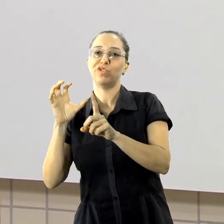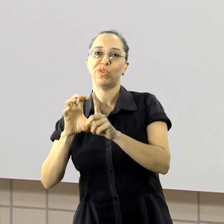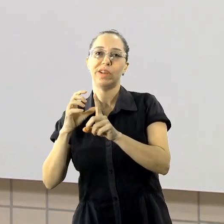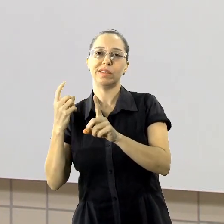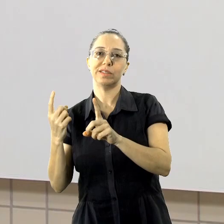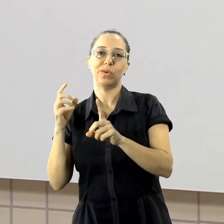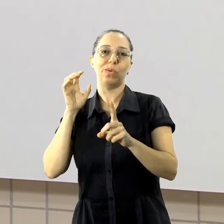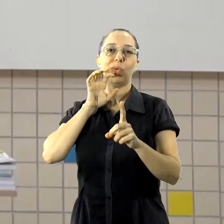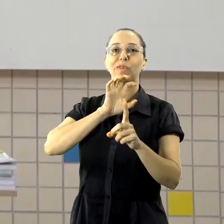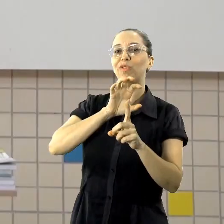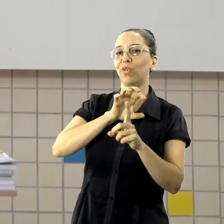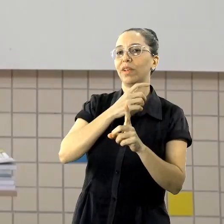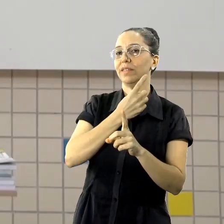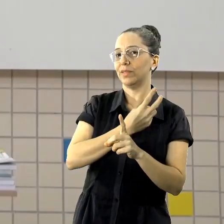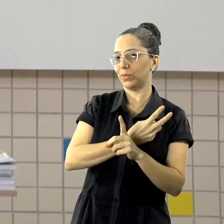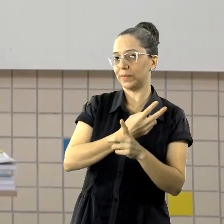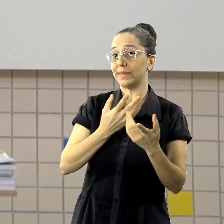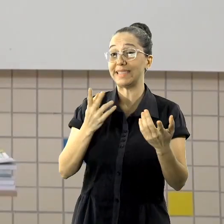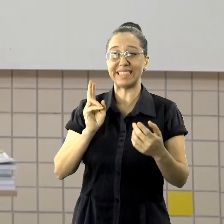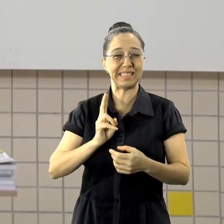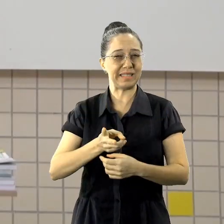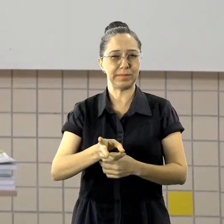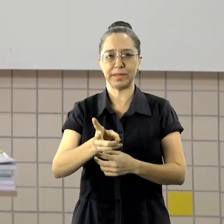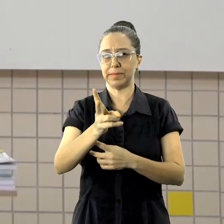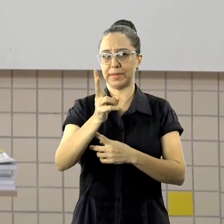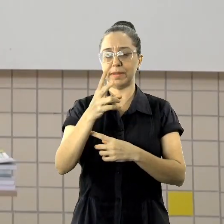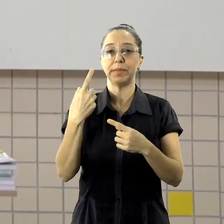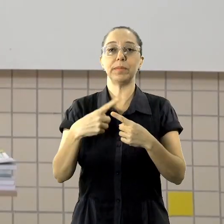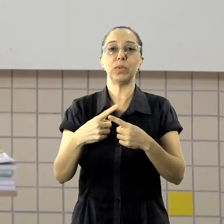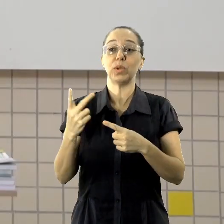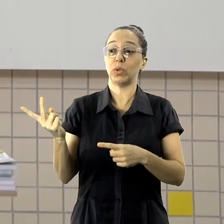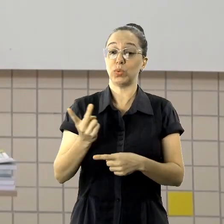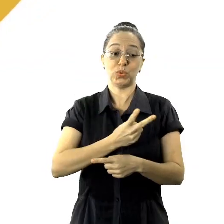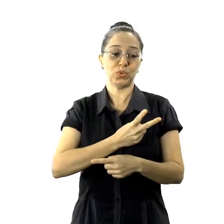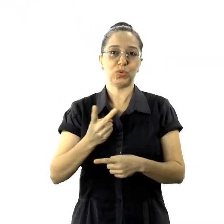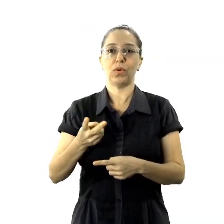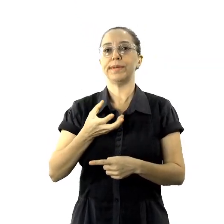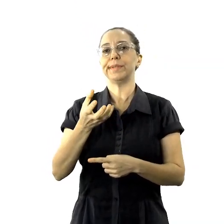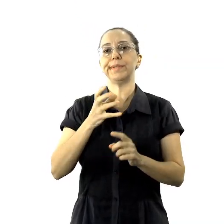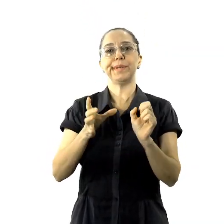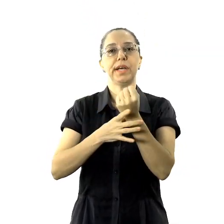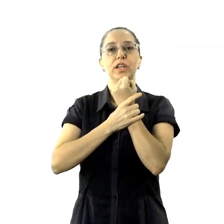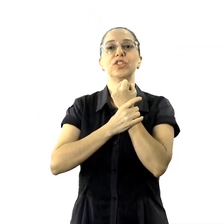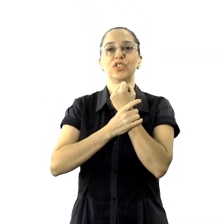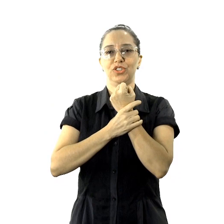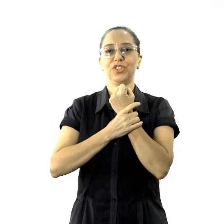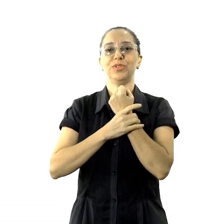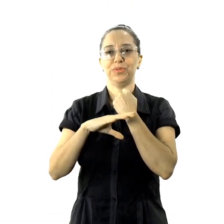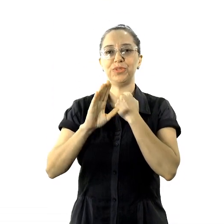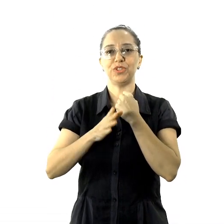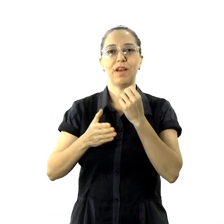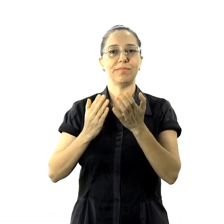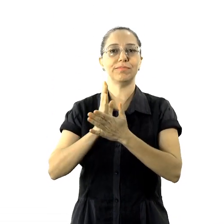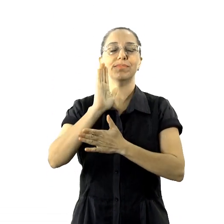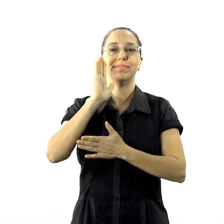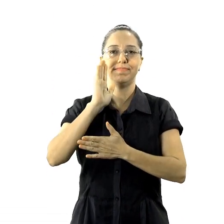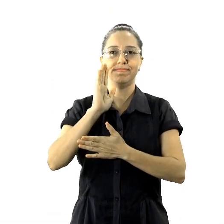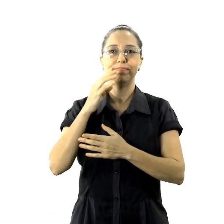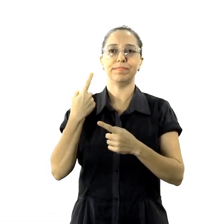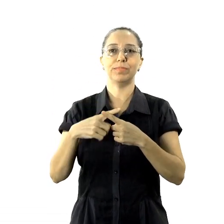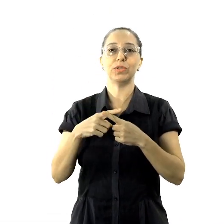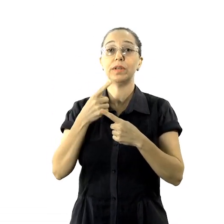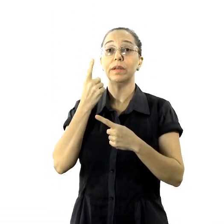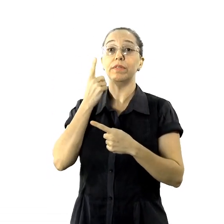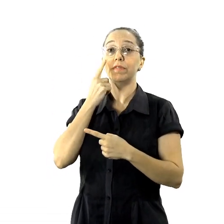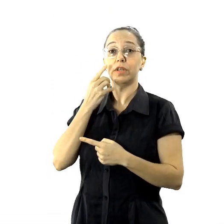dois representantes. Para ter certeza que eles iam garantir a posse, que eles iam garantir as eleições, usavam, olha só essa